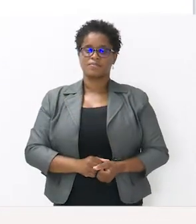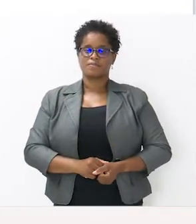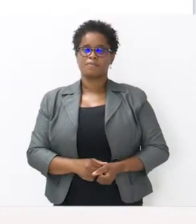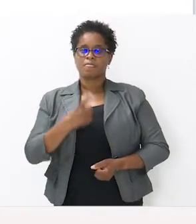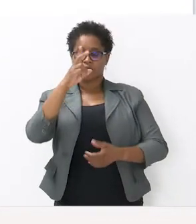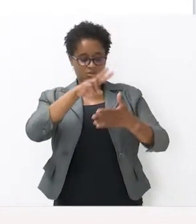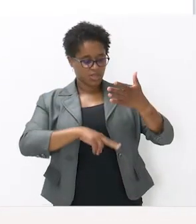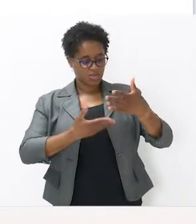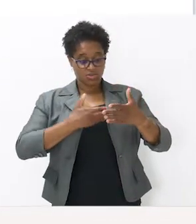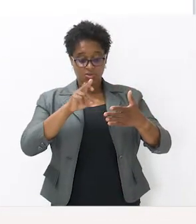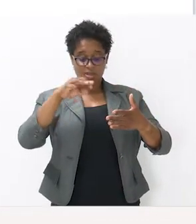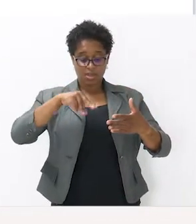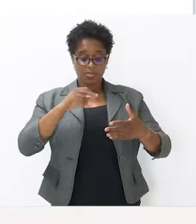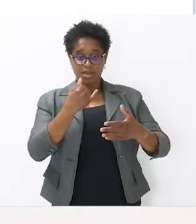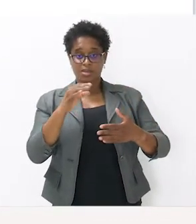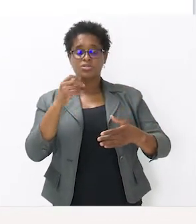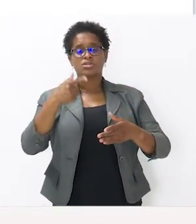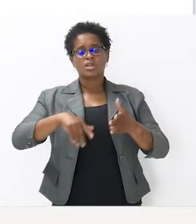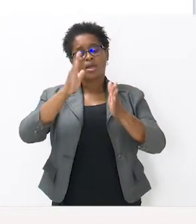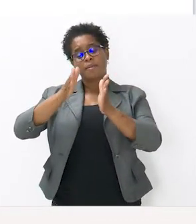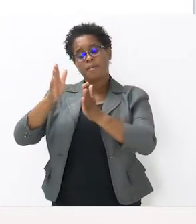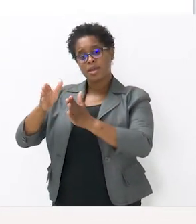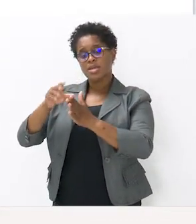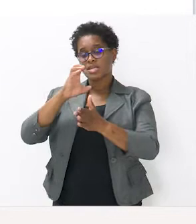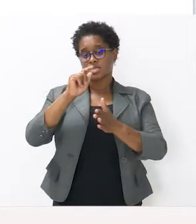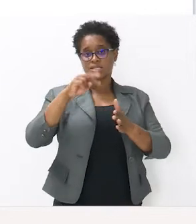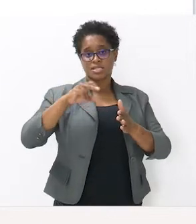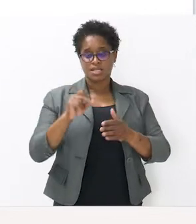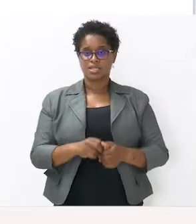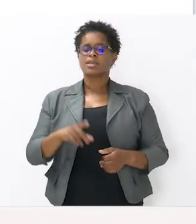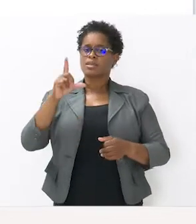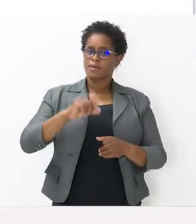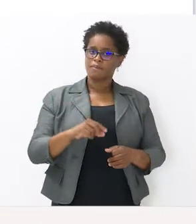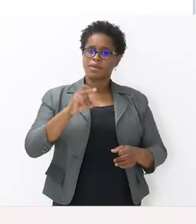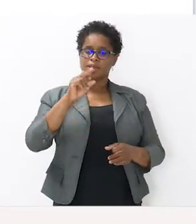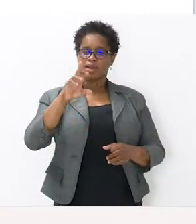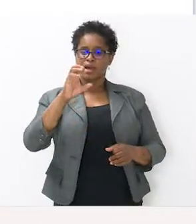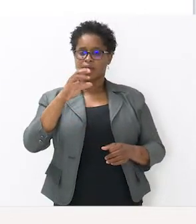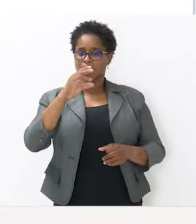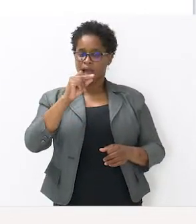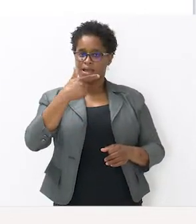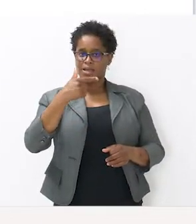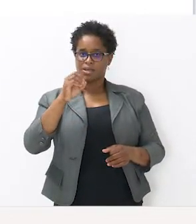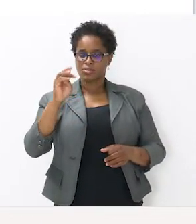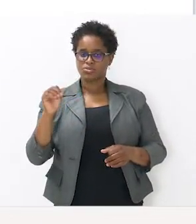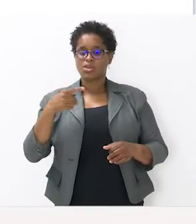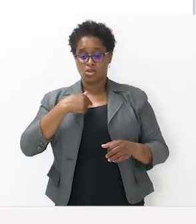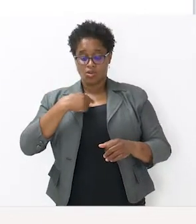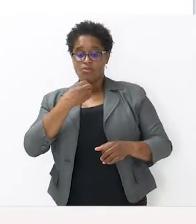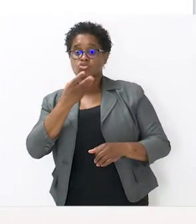que um texto dramático está dividido em cena e também em atos. Eu vou explicar de uma